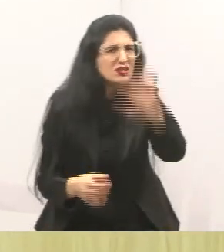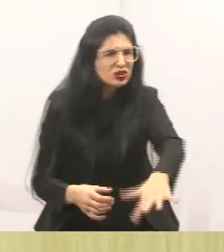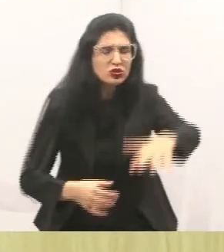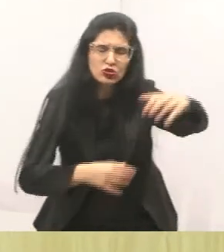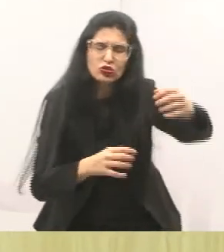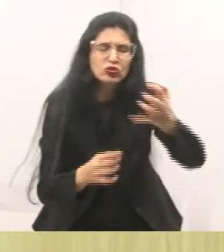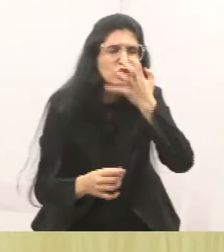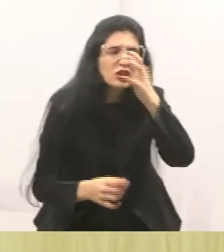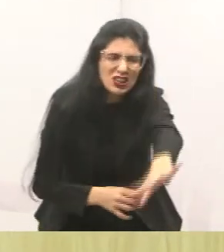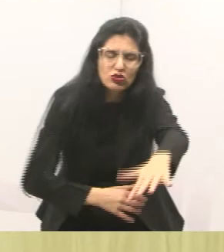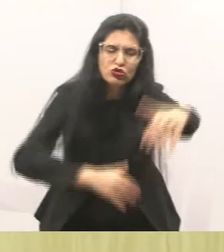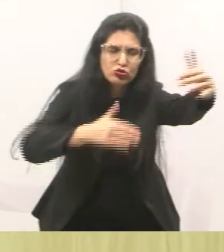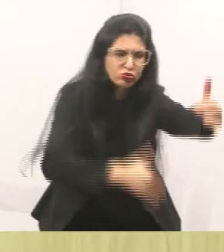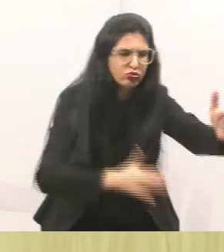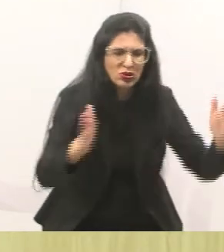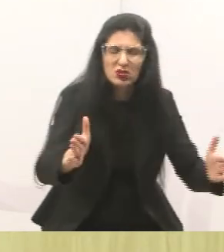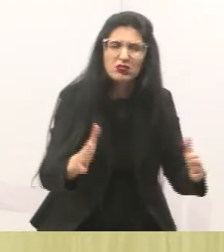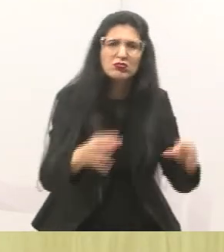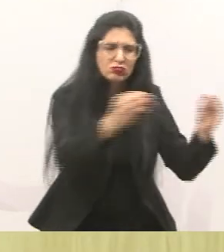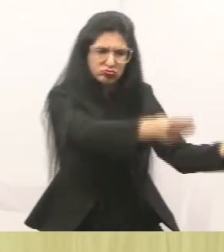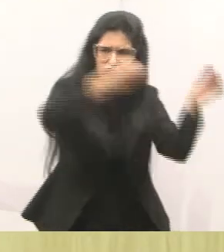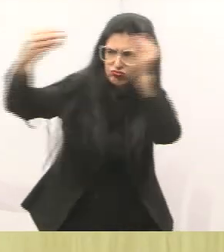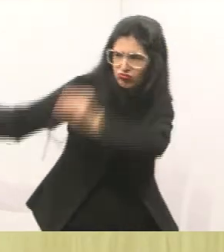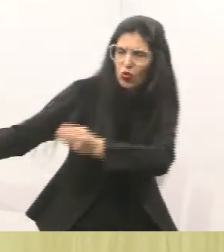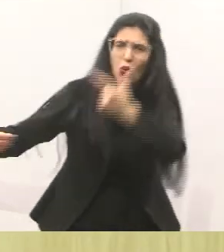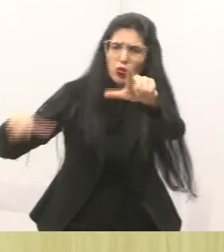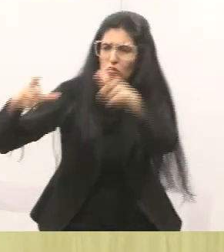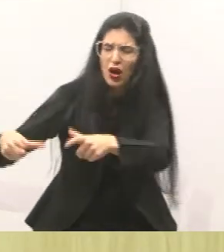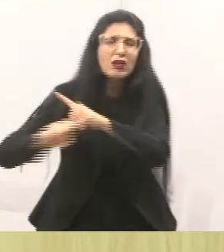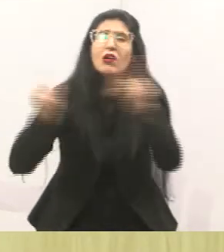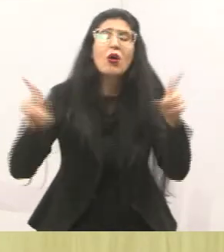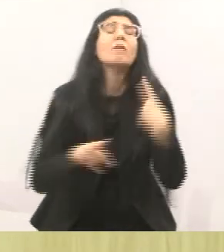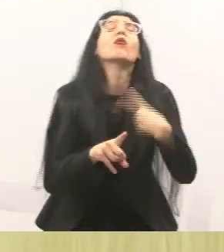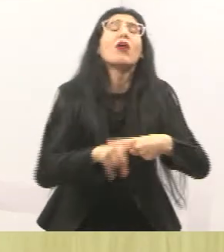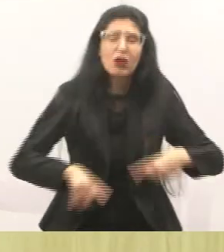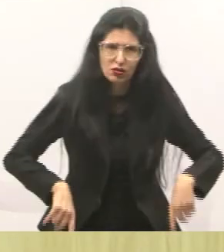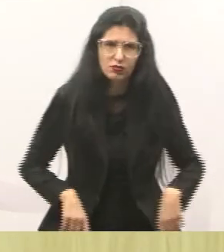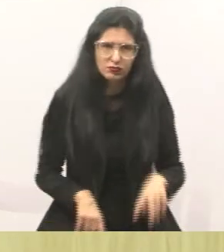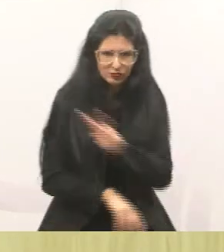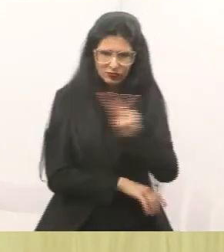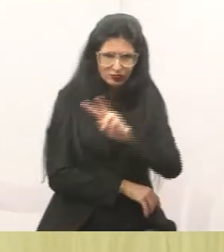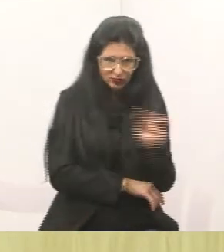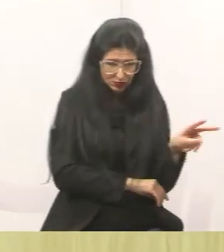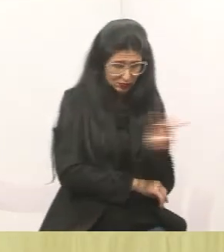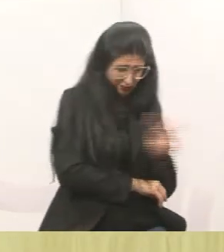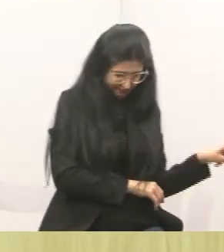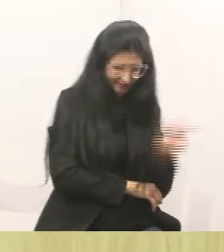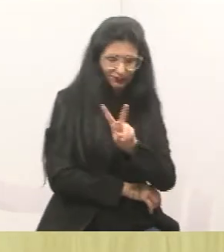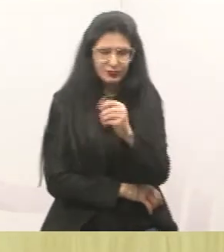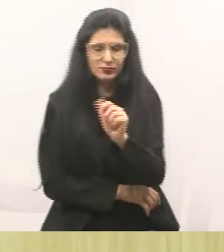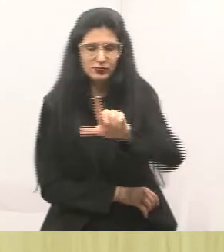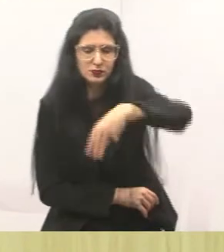bairro não estar sendo feito? Ó, agora em manifestação, subscreva, vereador Valmir Parque do Meia Lua.